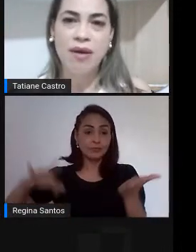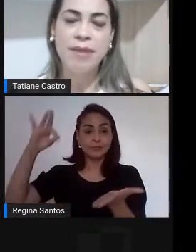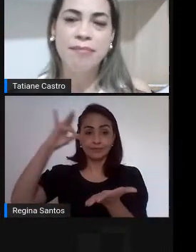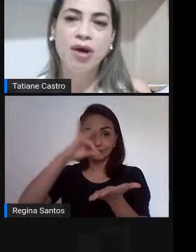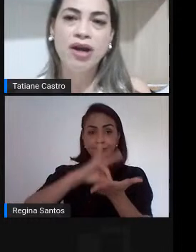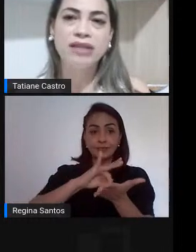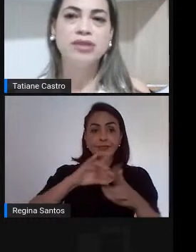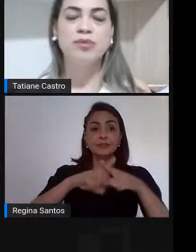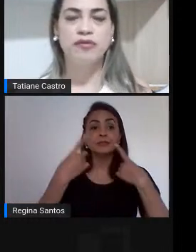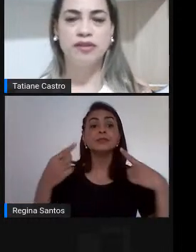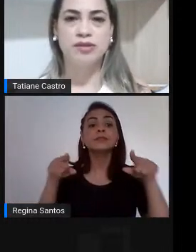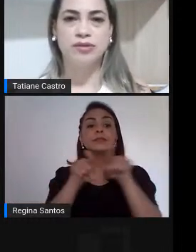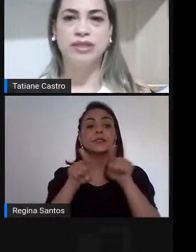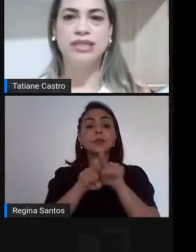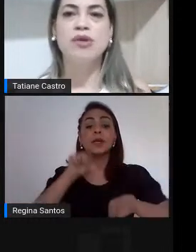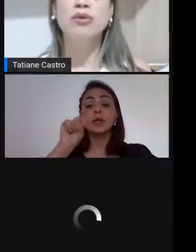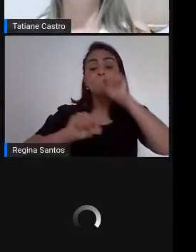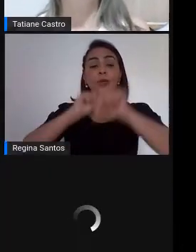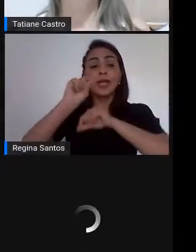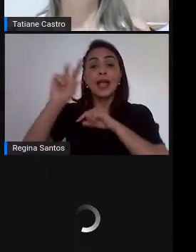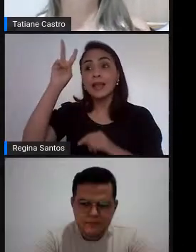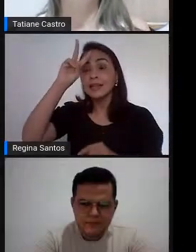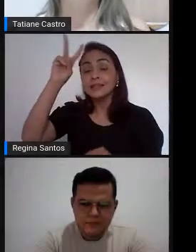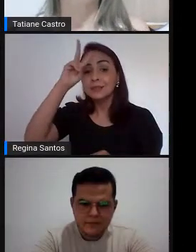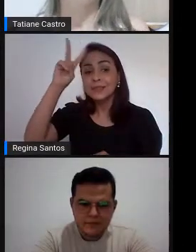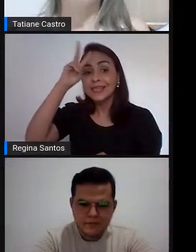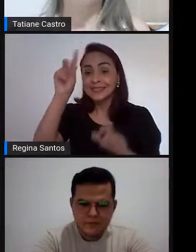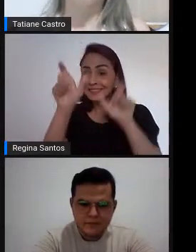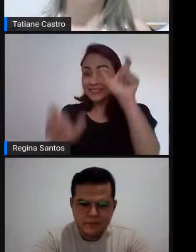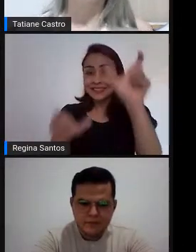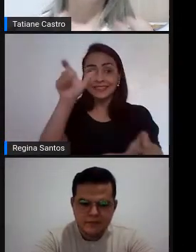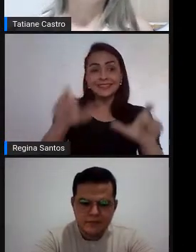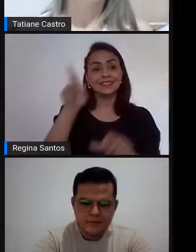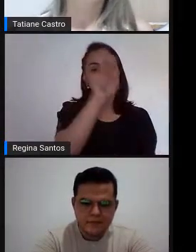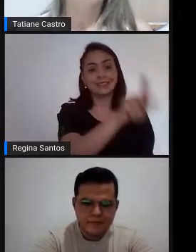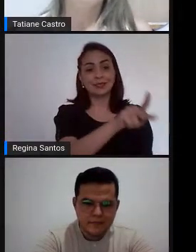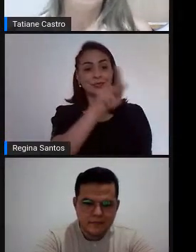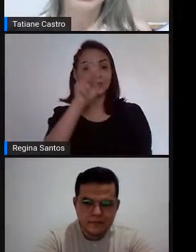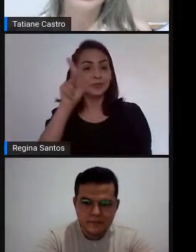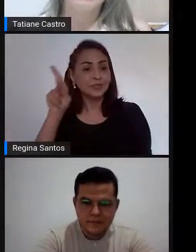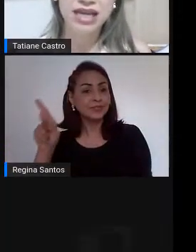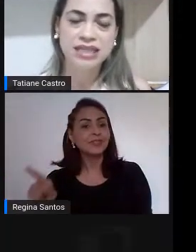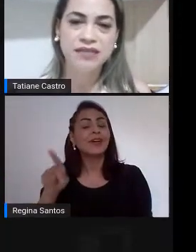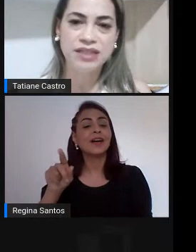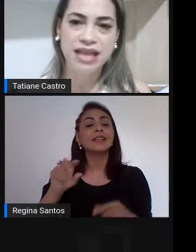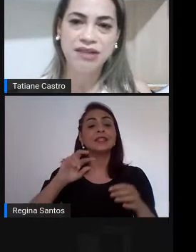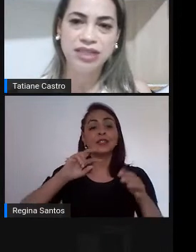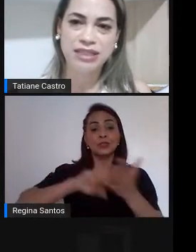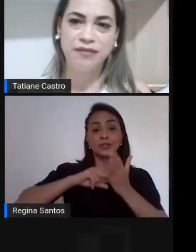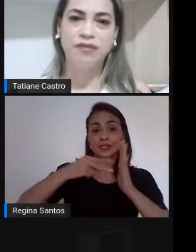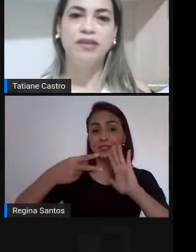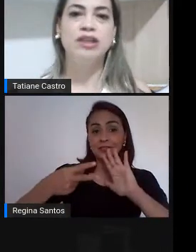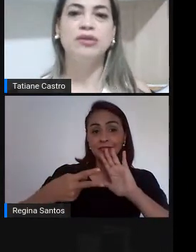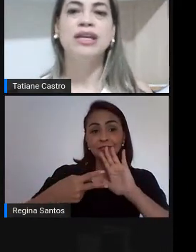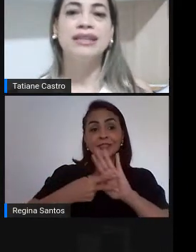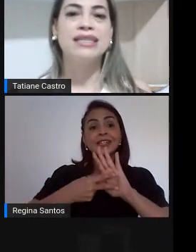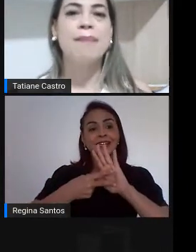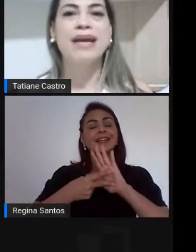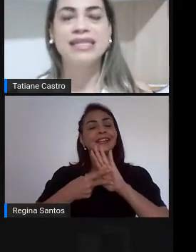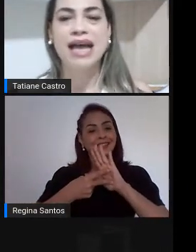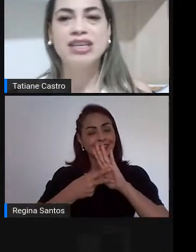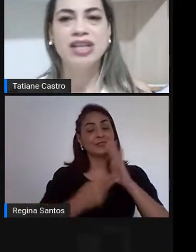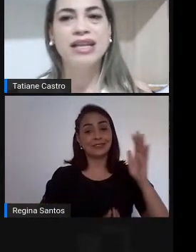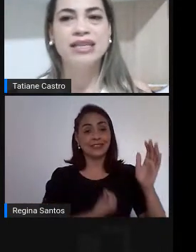eu trabalhei com a memória dos professores, com os ditos pelos professores, com a ressignificação que eles fizeram desse vivido,